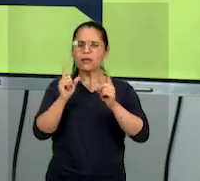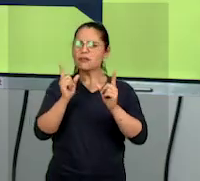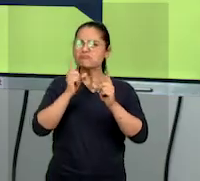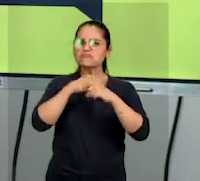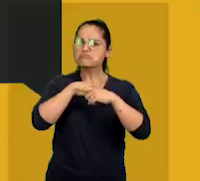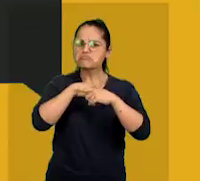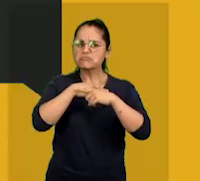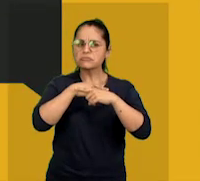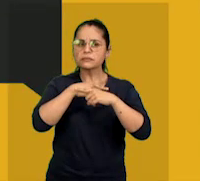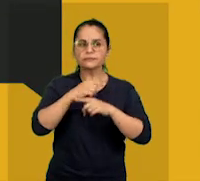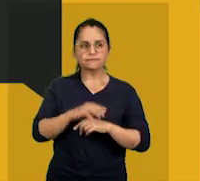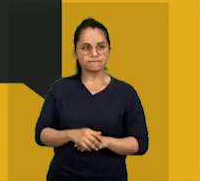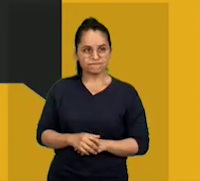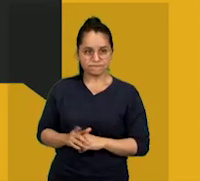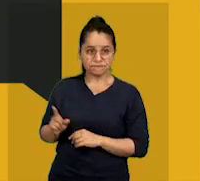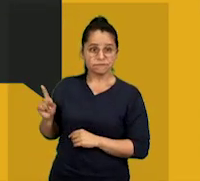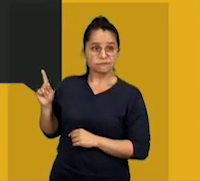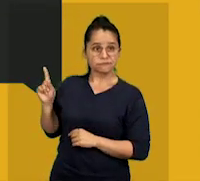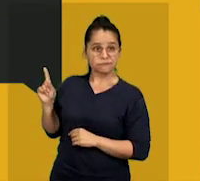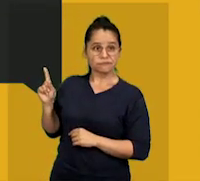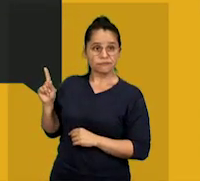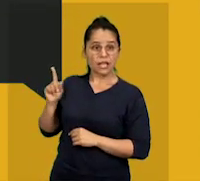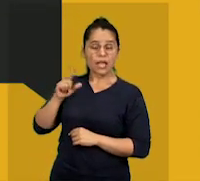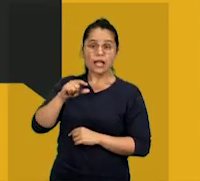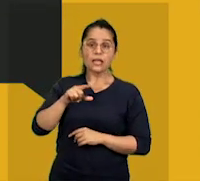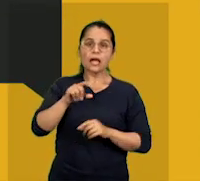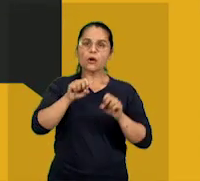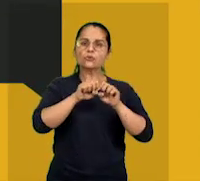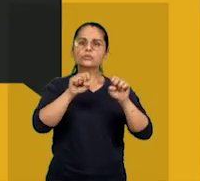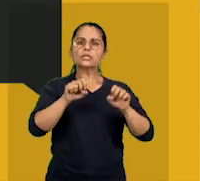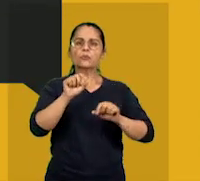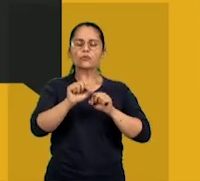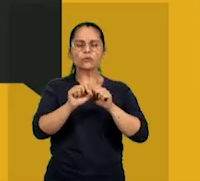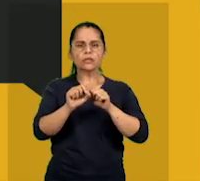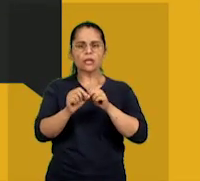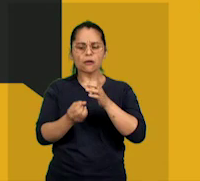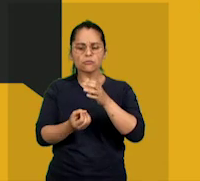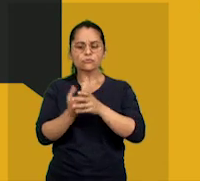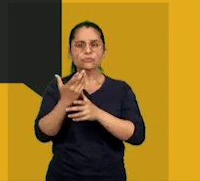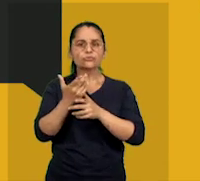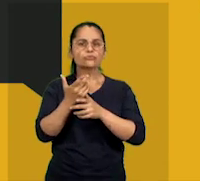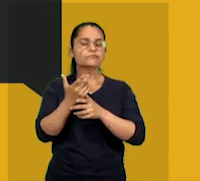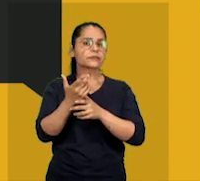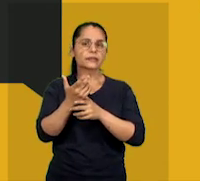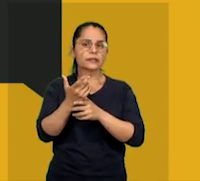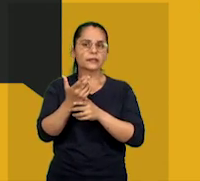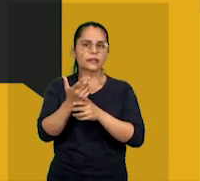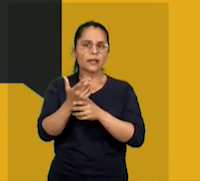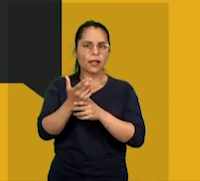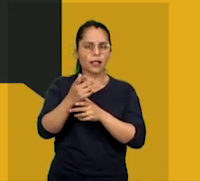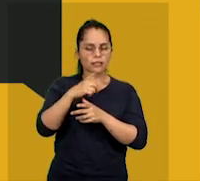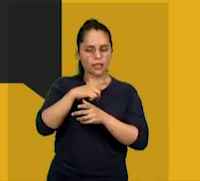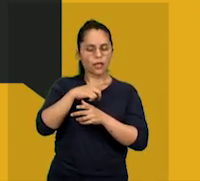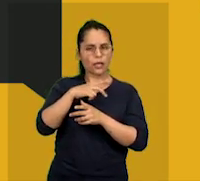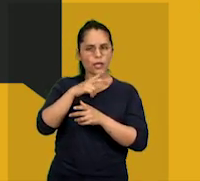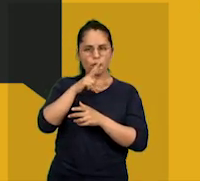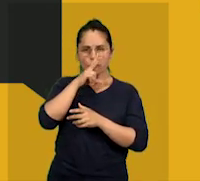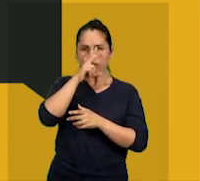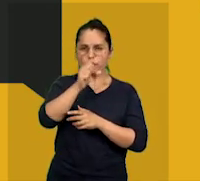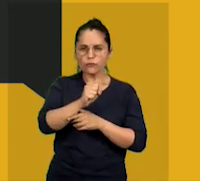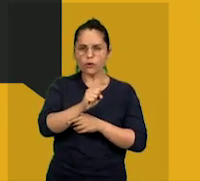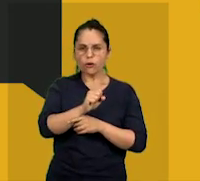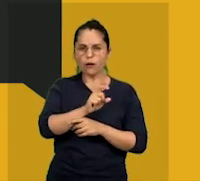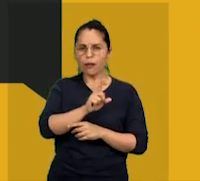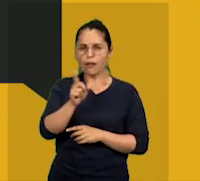contrário? O parlamentarismo é um sistema que se origina, né, ou se ganha bastante força na